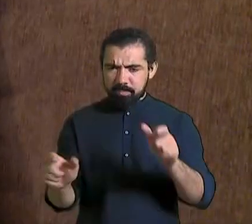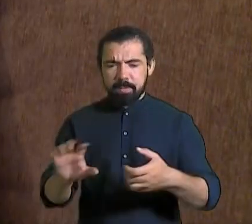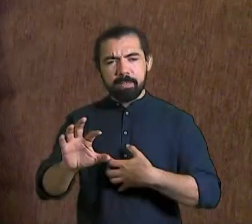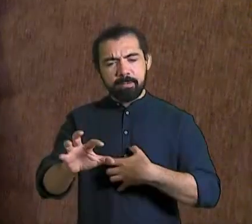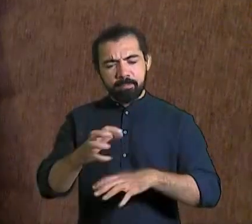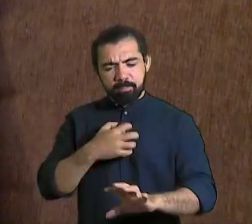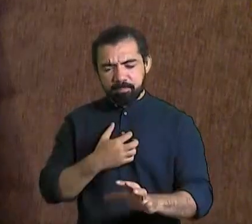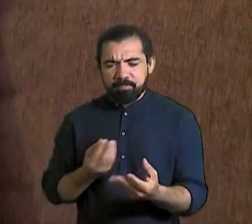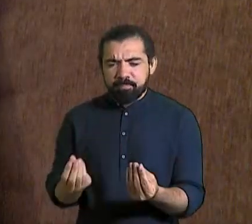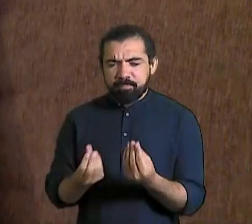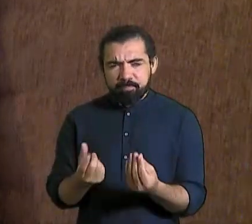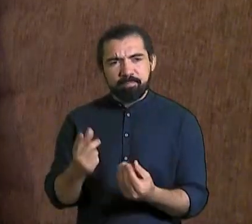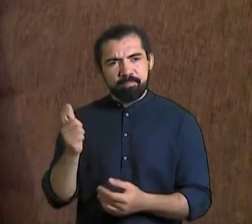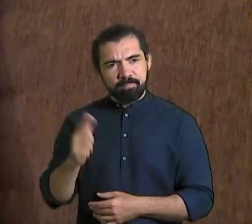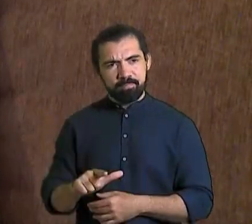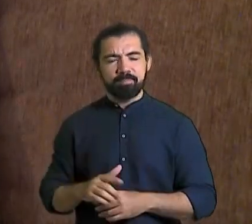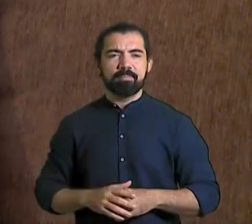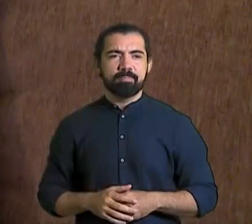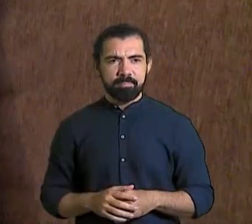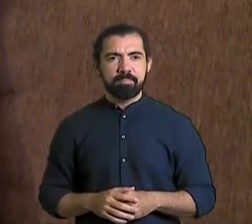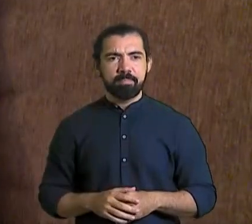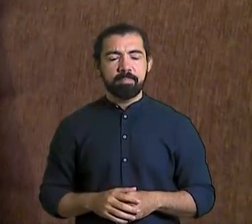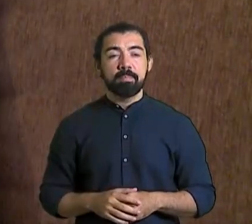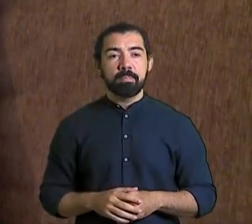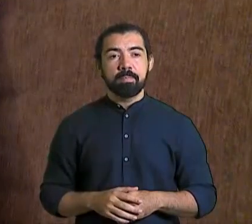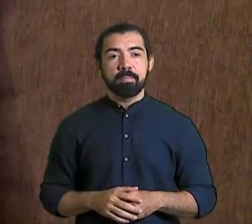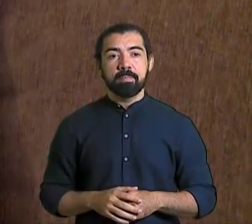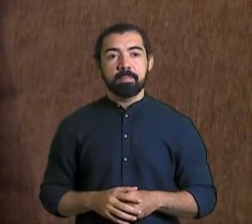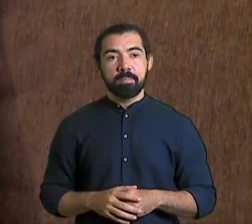sensíveis às necessidades da gente.